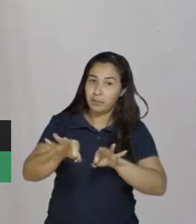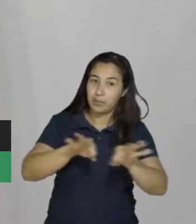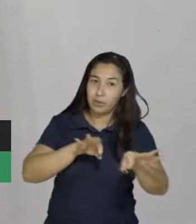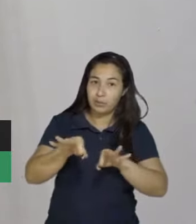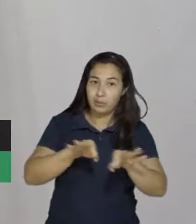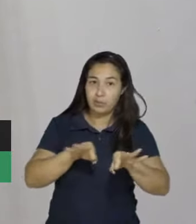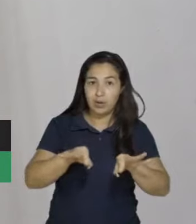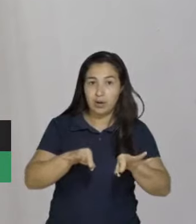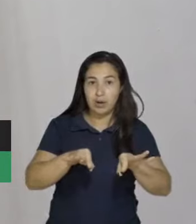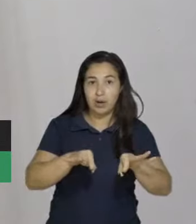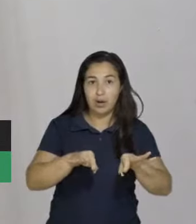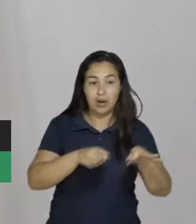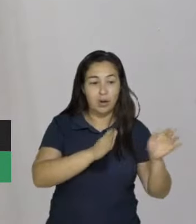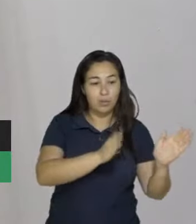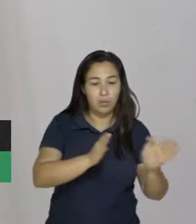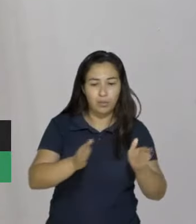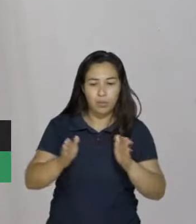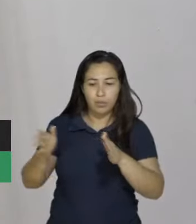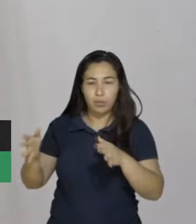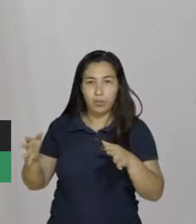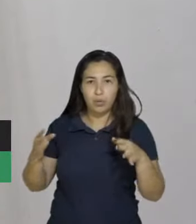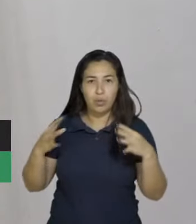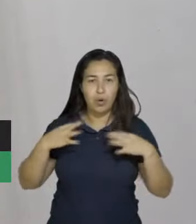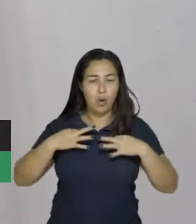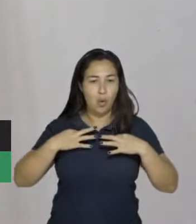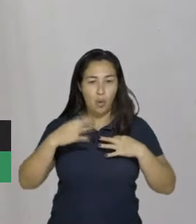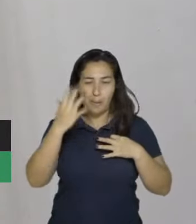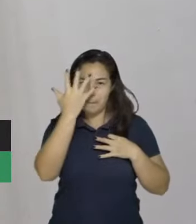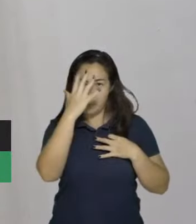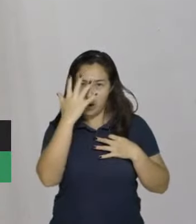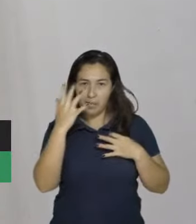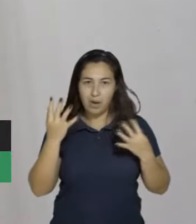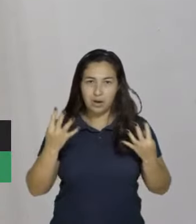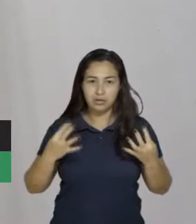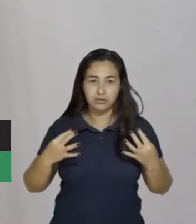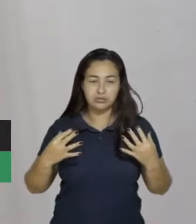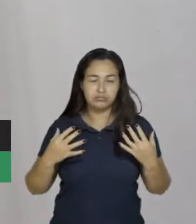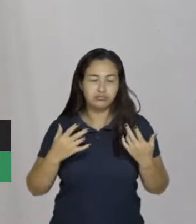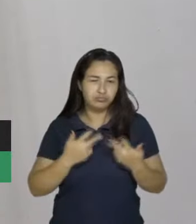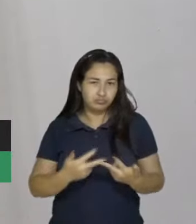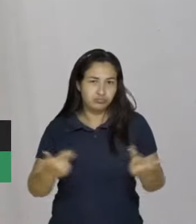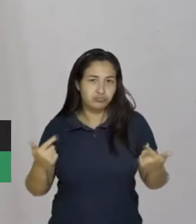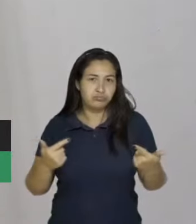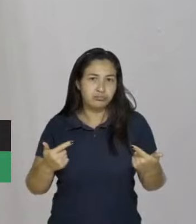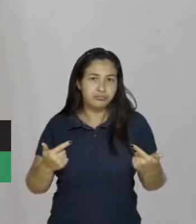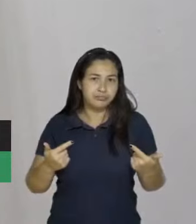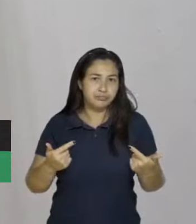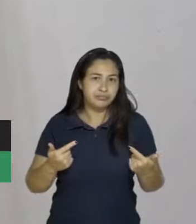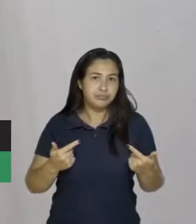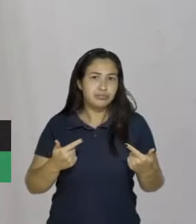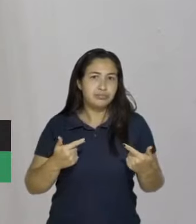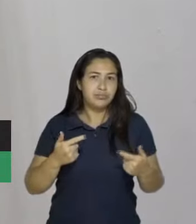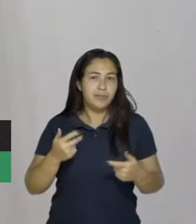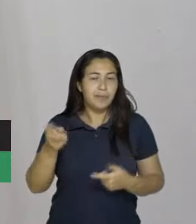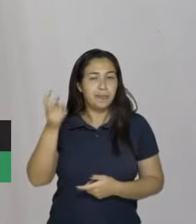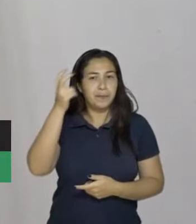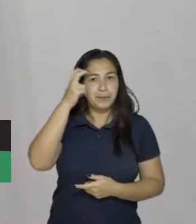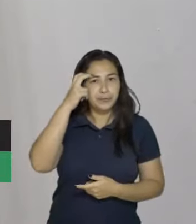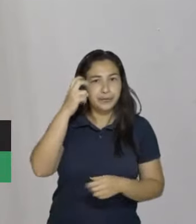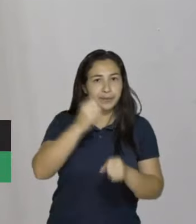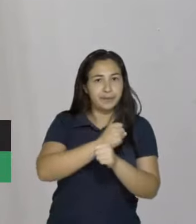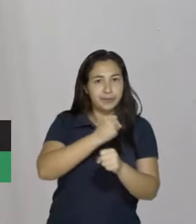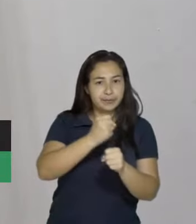alas, a preparação das fantasias, a preparação dos carros, tudo o que envolve o setor cultural e de produção